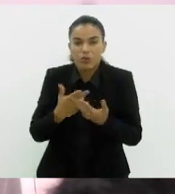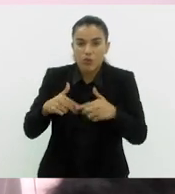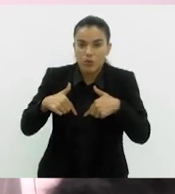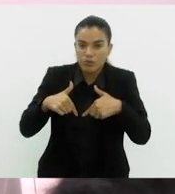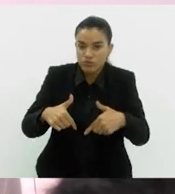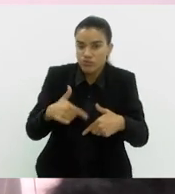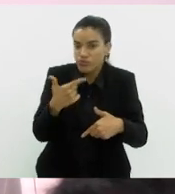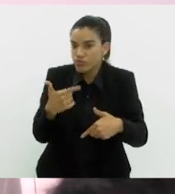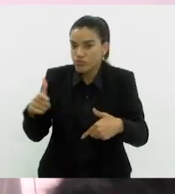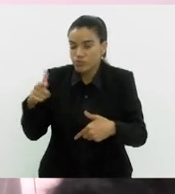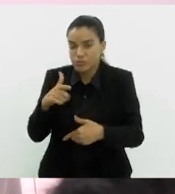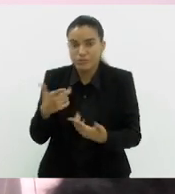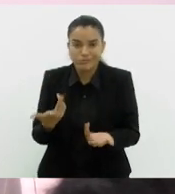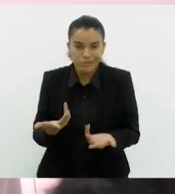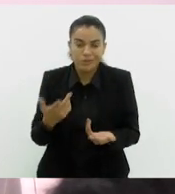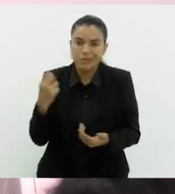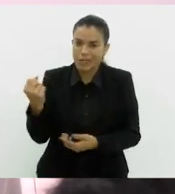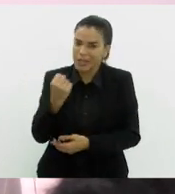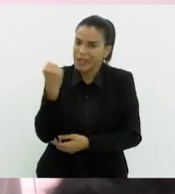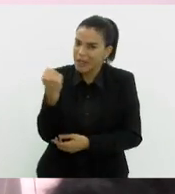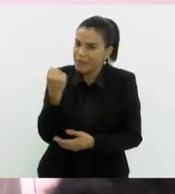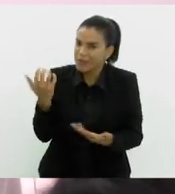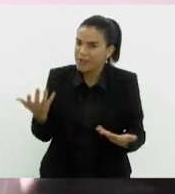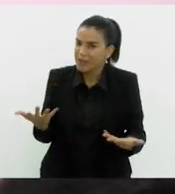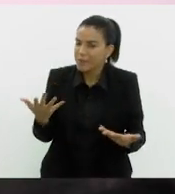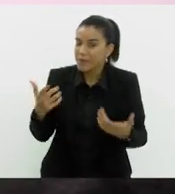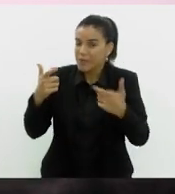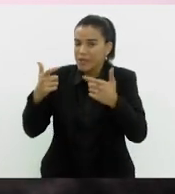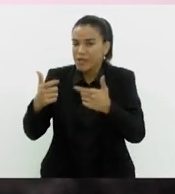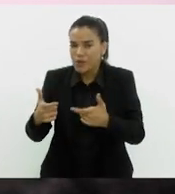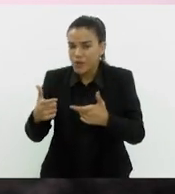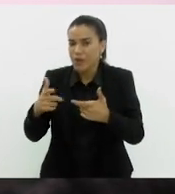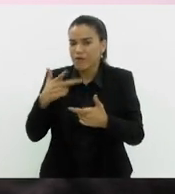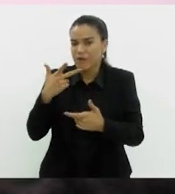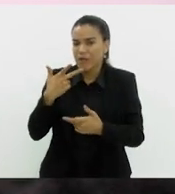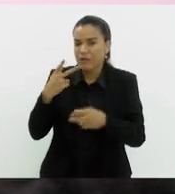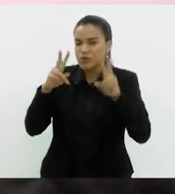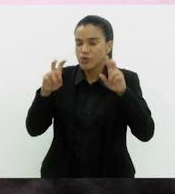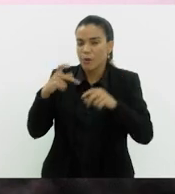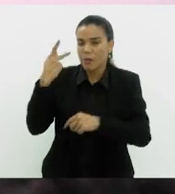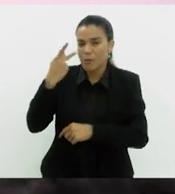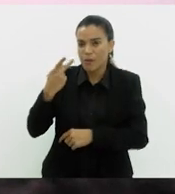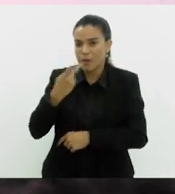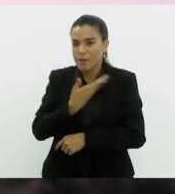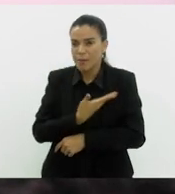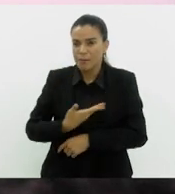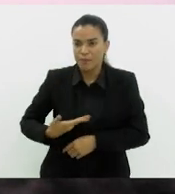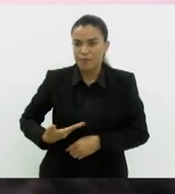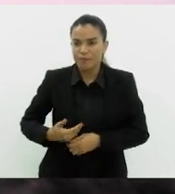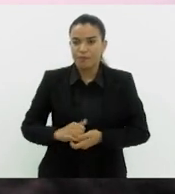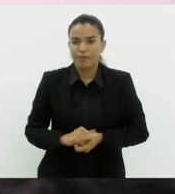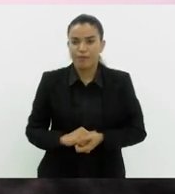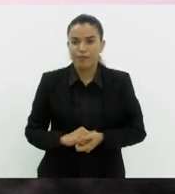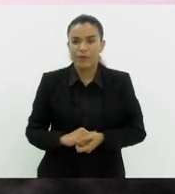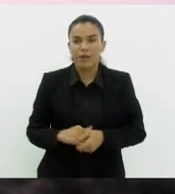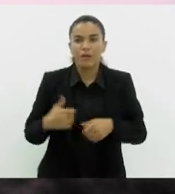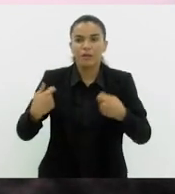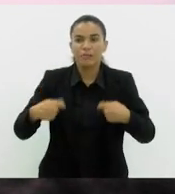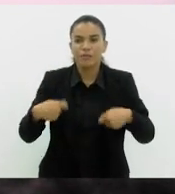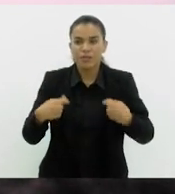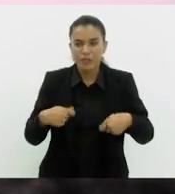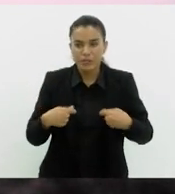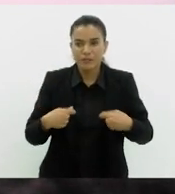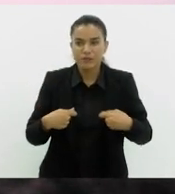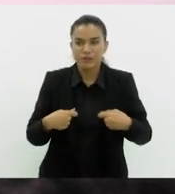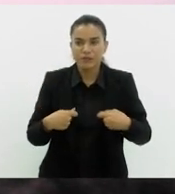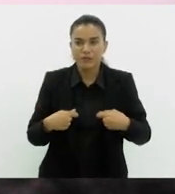do outro. E isso tudo é muito grave, né? E, desse lugar que a gente está falando das políticas públicas, a gente está precisando ainda